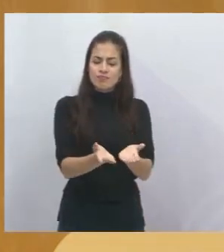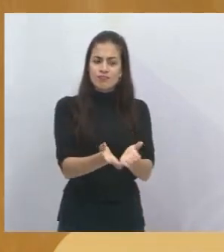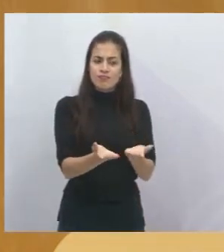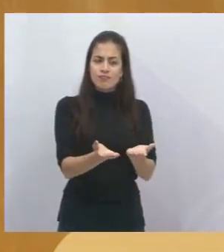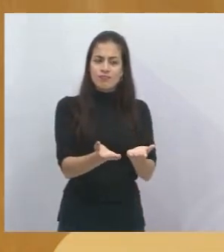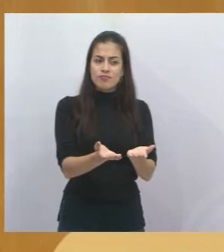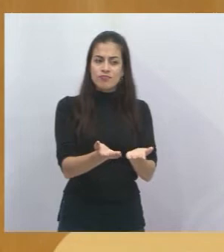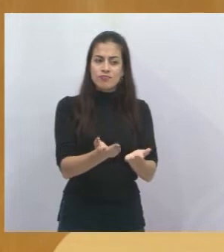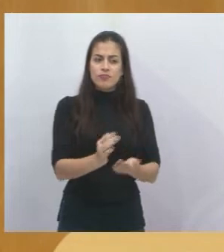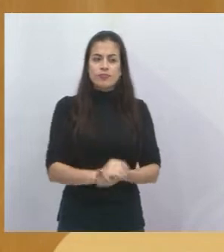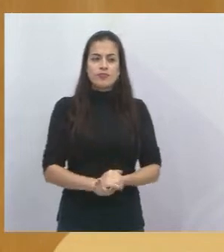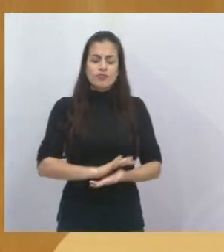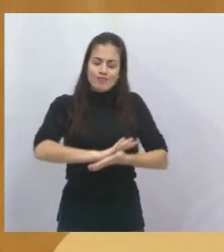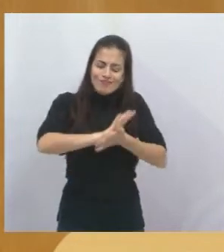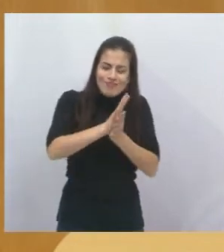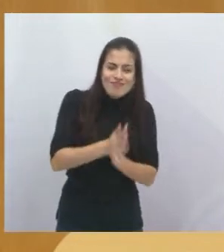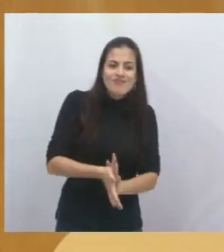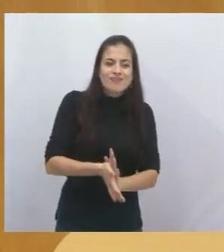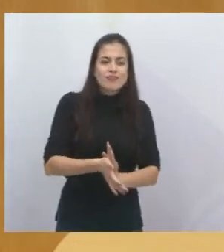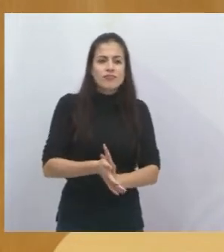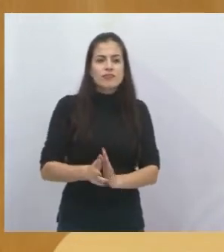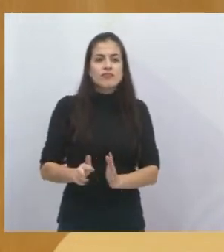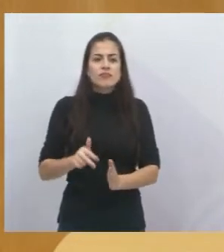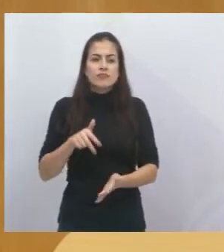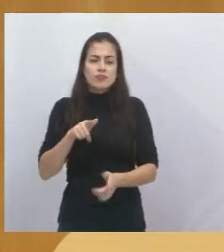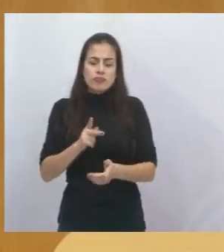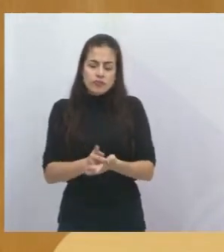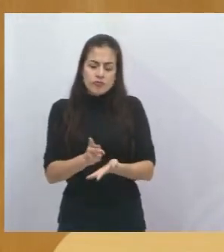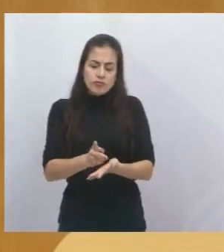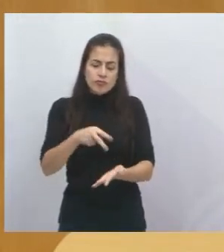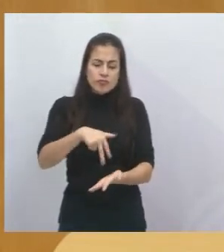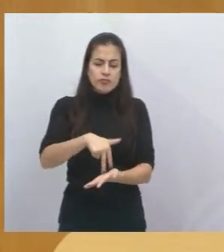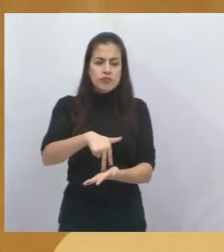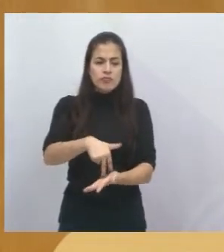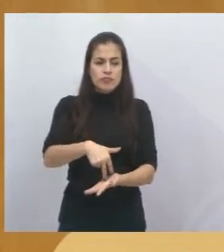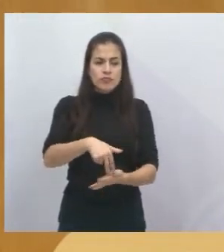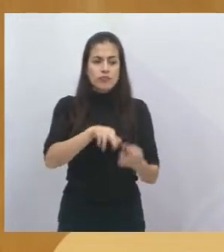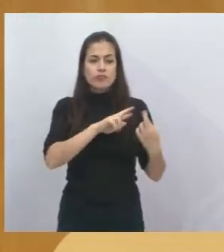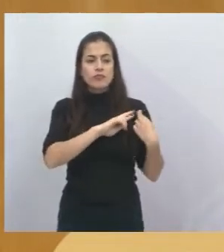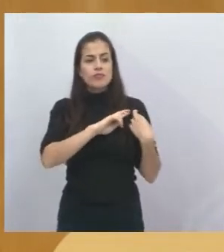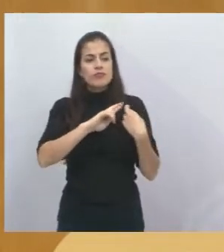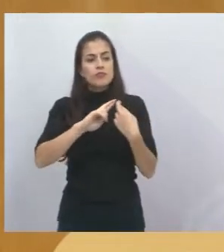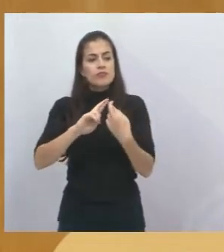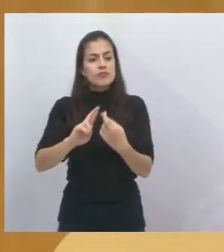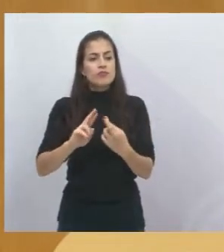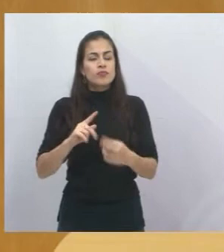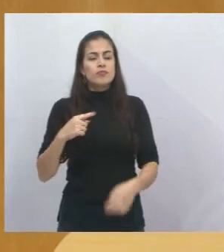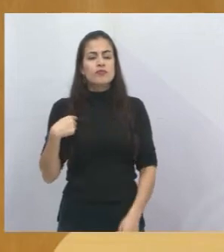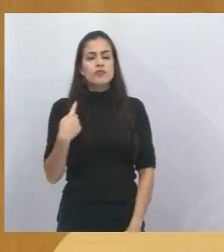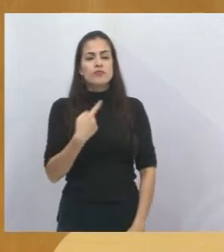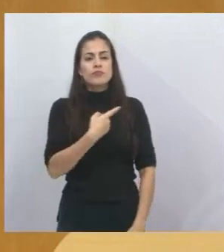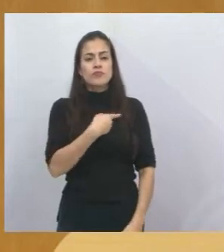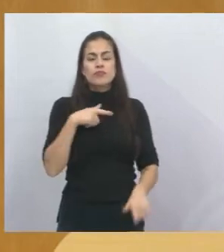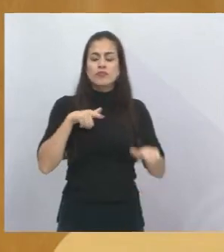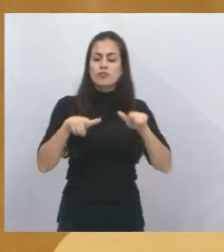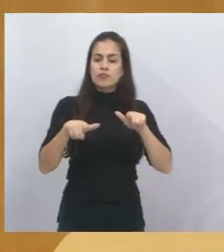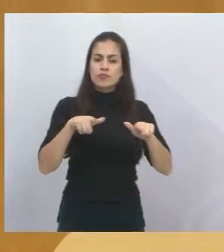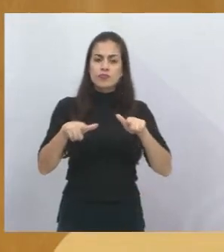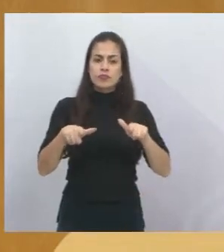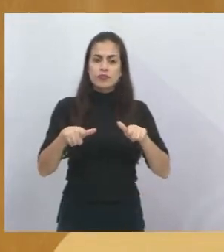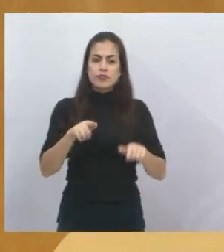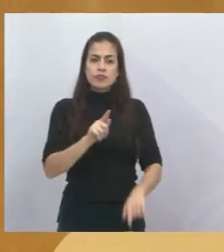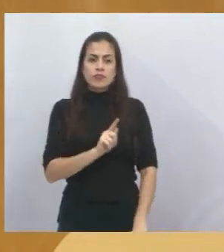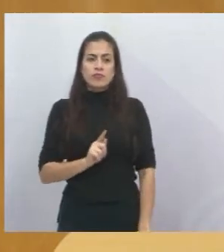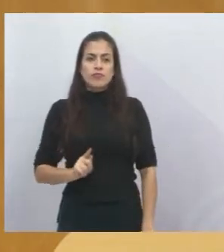e assim vou continuar com o pé no chão, mas com responsabilidade de saber que nós estamos trabalhando hoje para governar uma